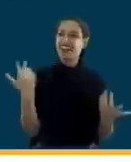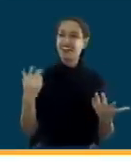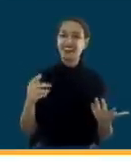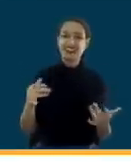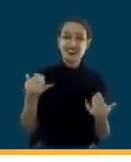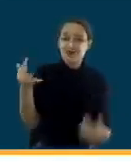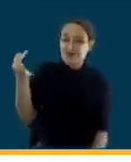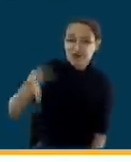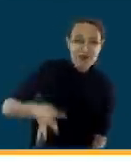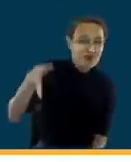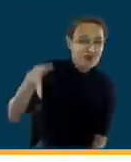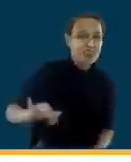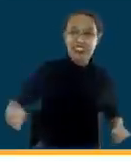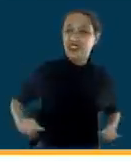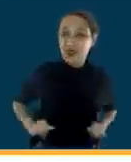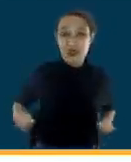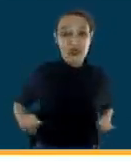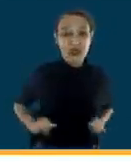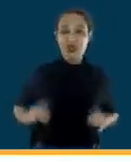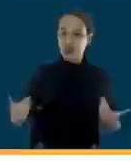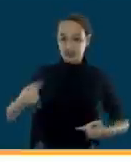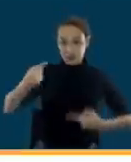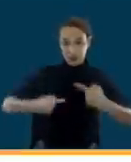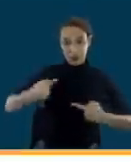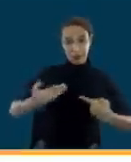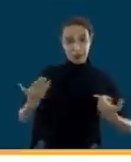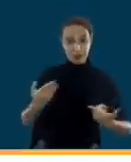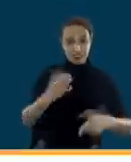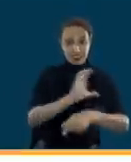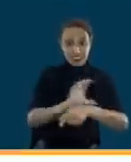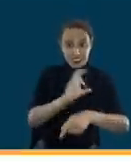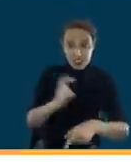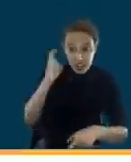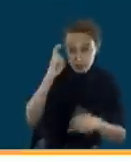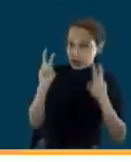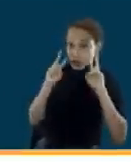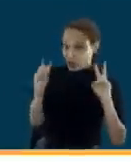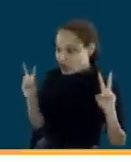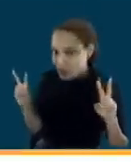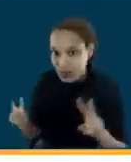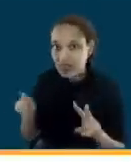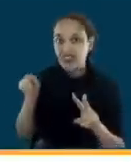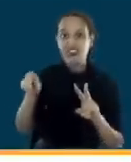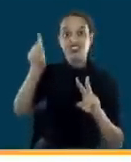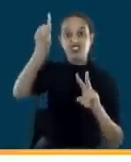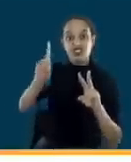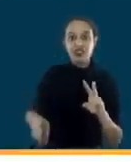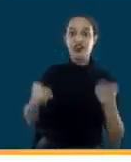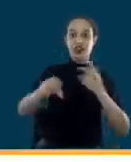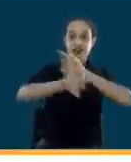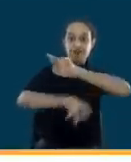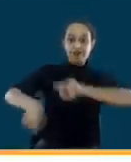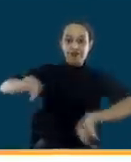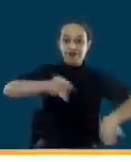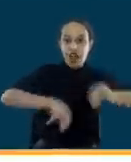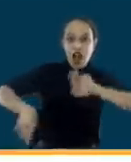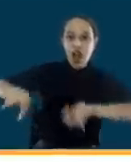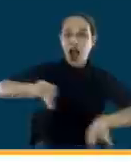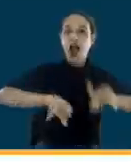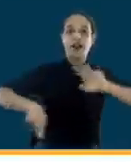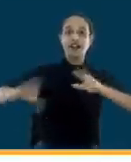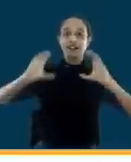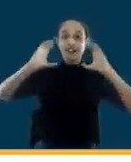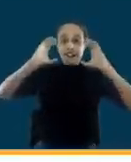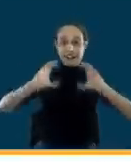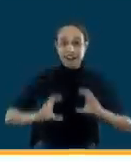e maltratada por uma política cultural que não enxergava o direito à diversidade, à pluralidade, à cidadania cultural brasileira, e